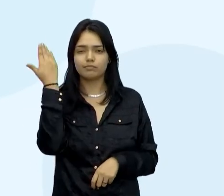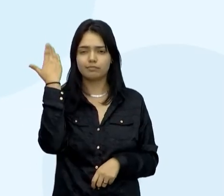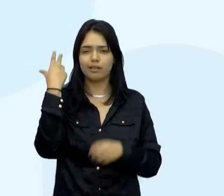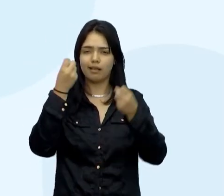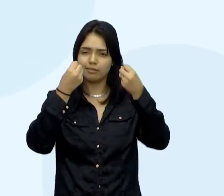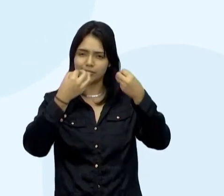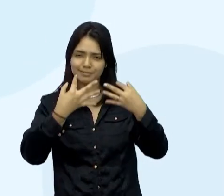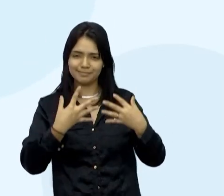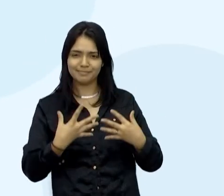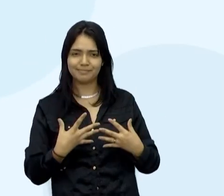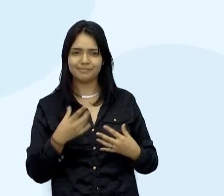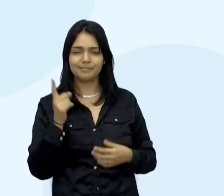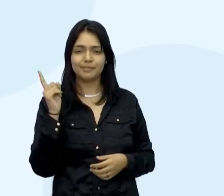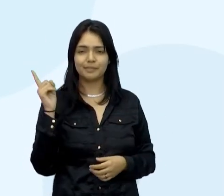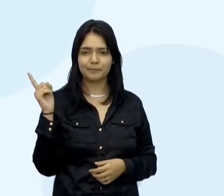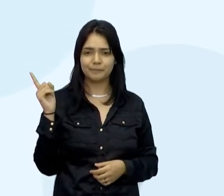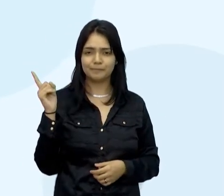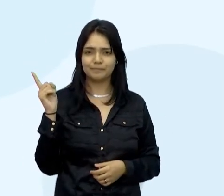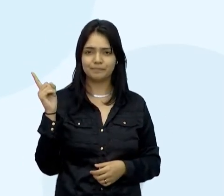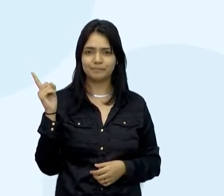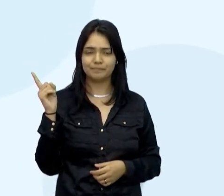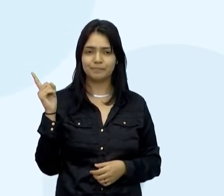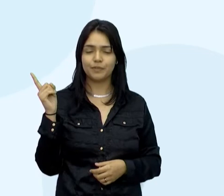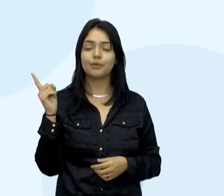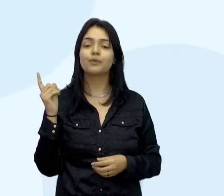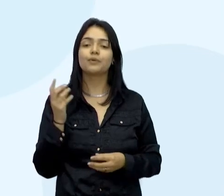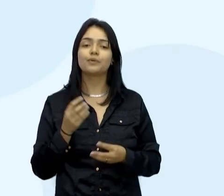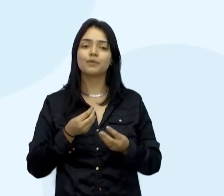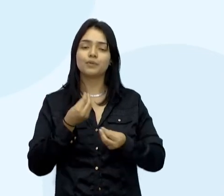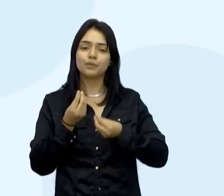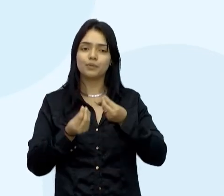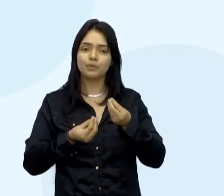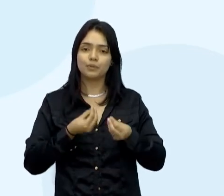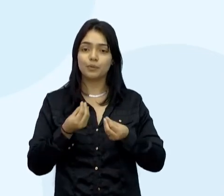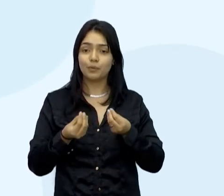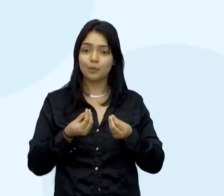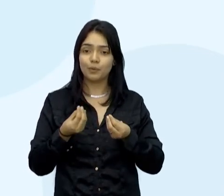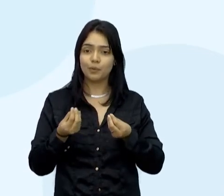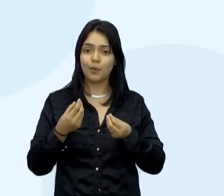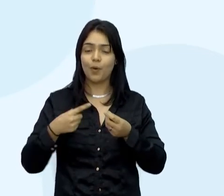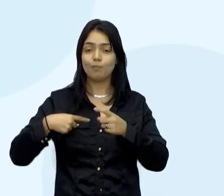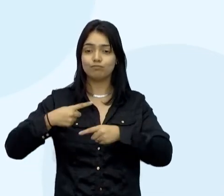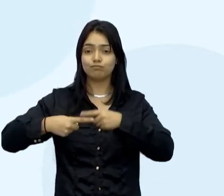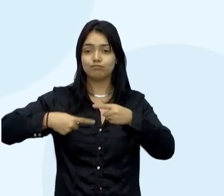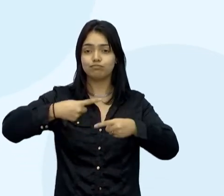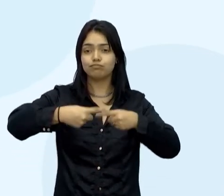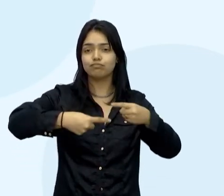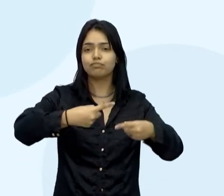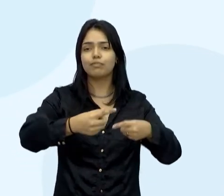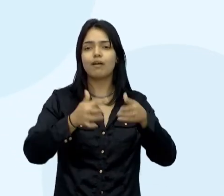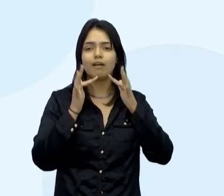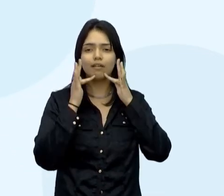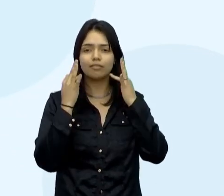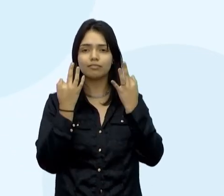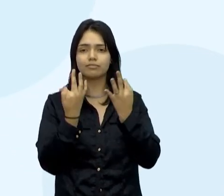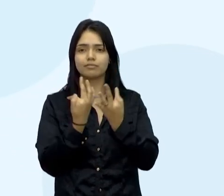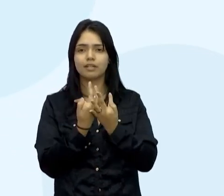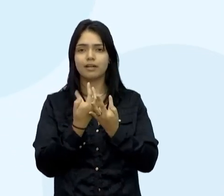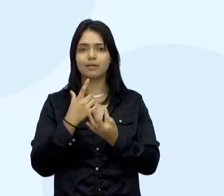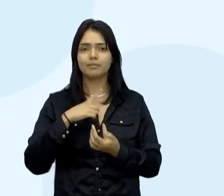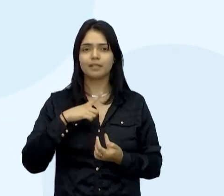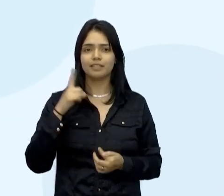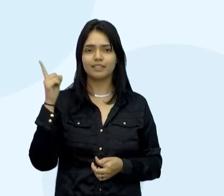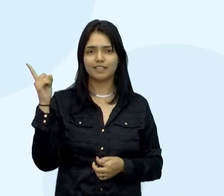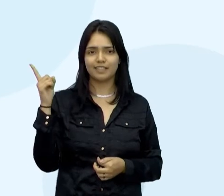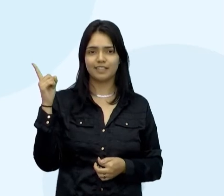tá aí para vocês, né, justamente como que foi, olha só, né, a árvore genealógica aí da 18ª